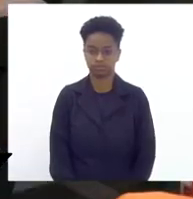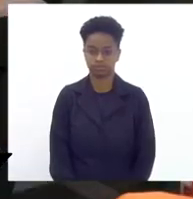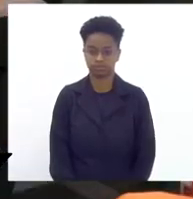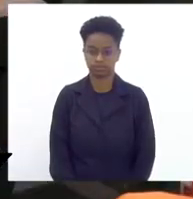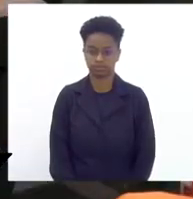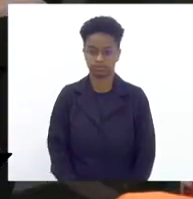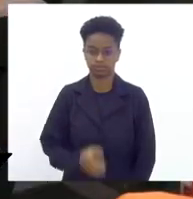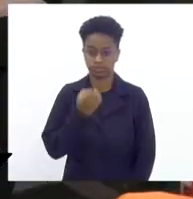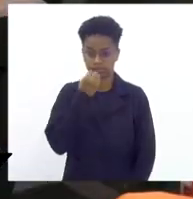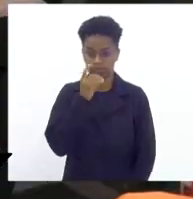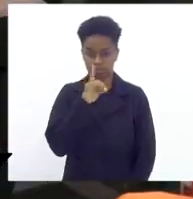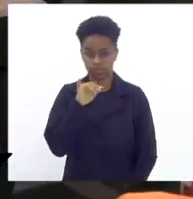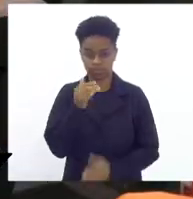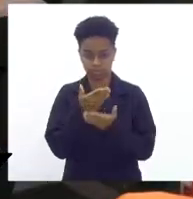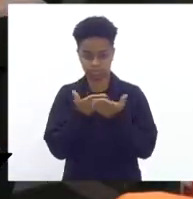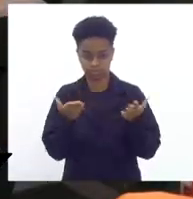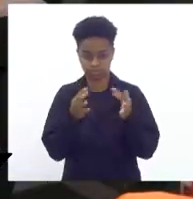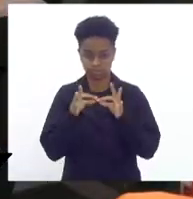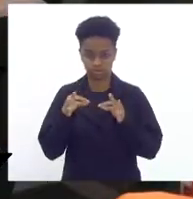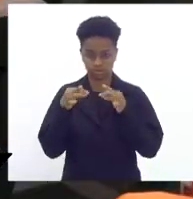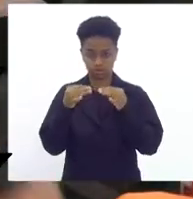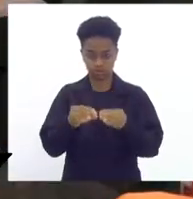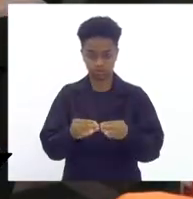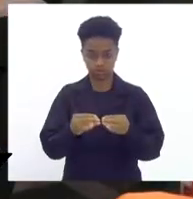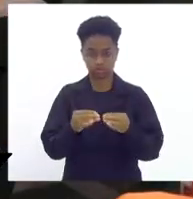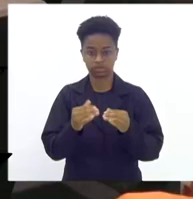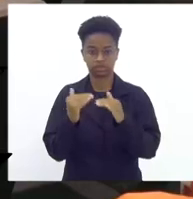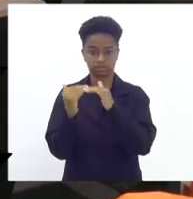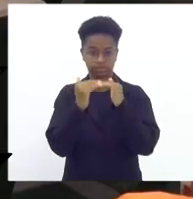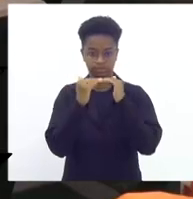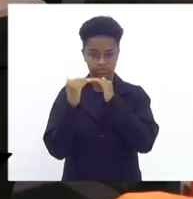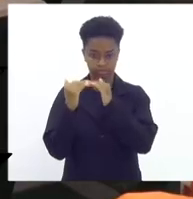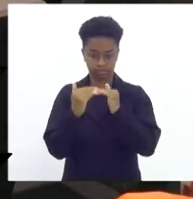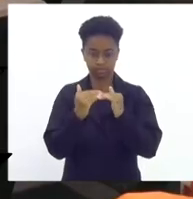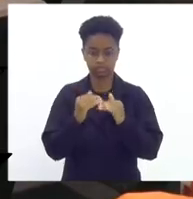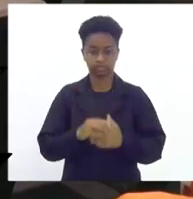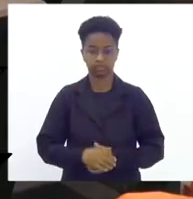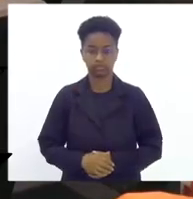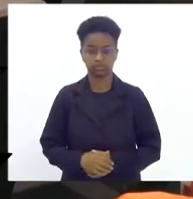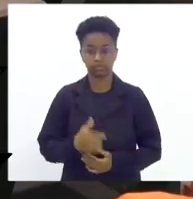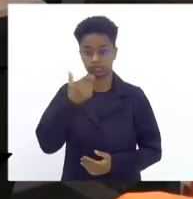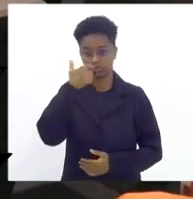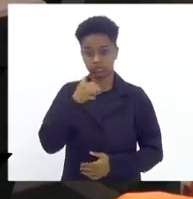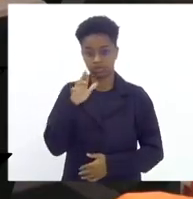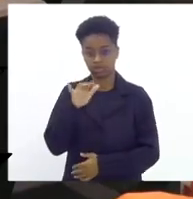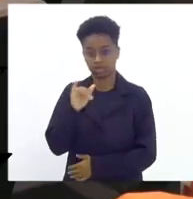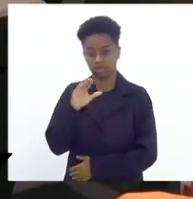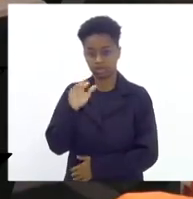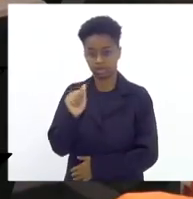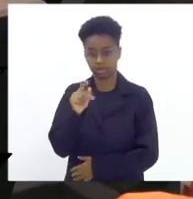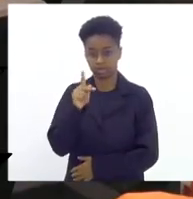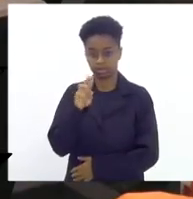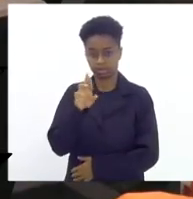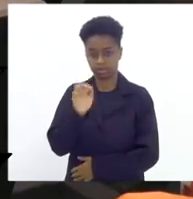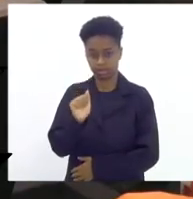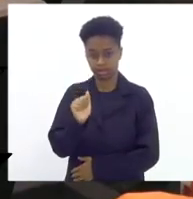Bom dia a todas e a todos e todos sou rica prata